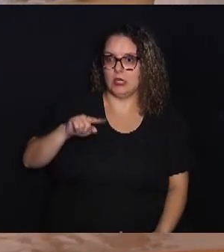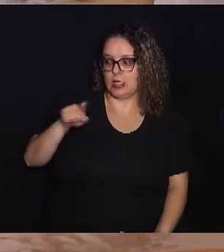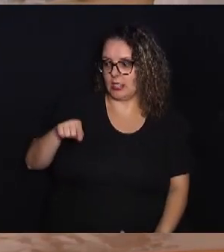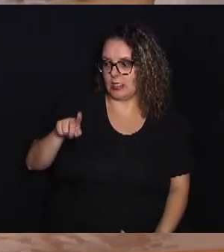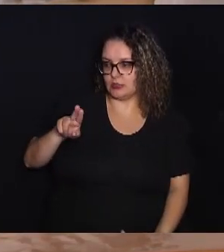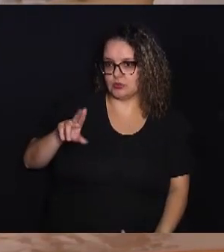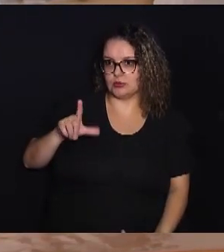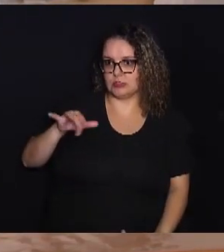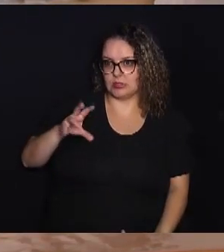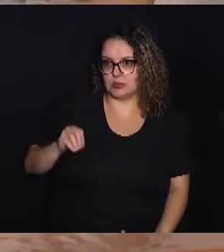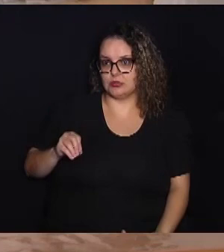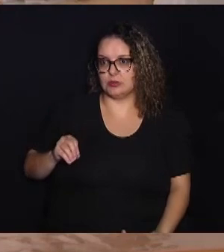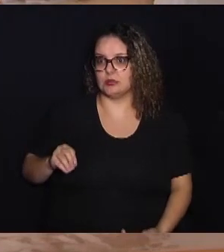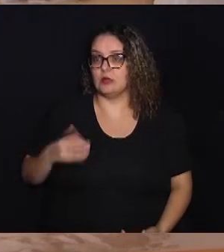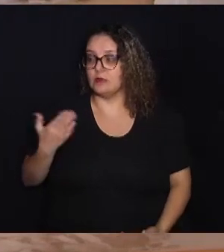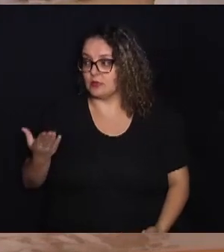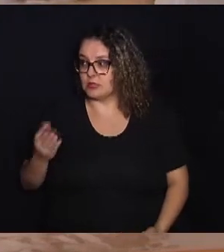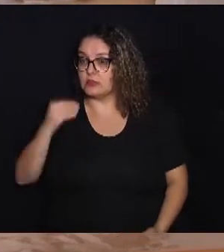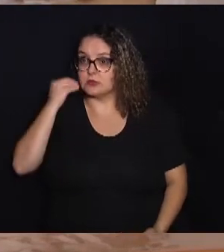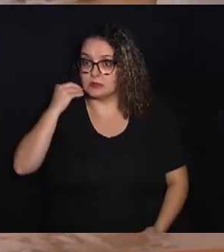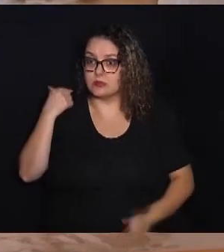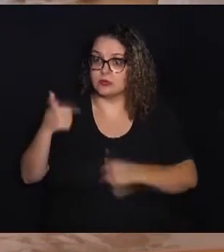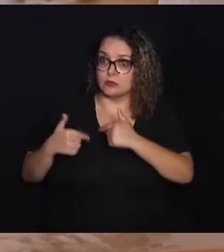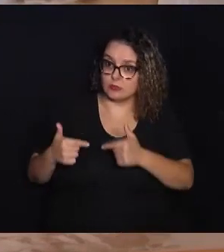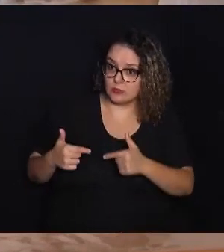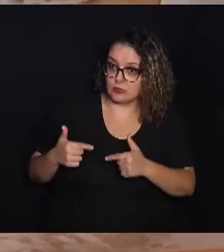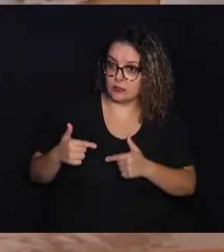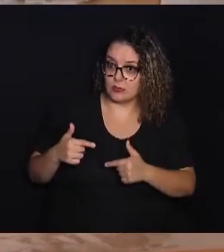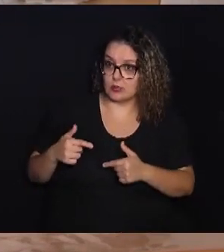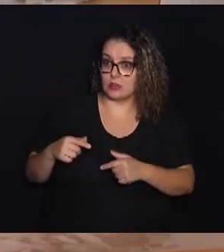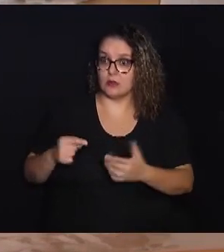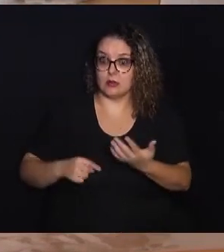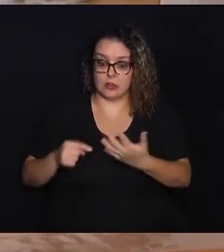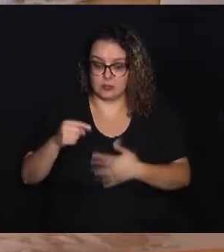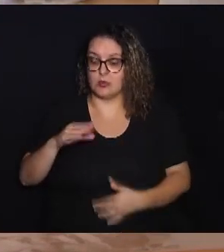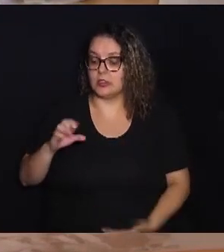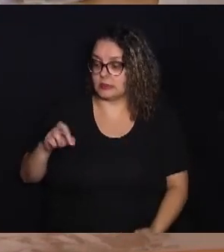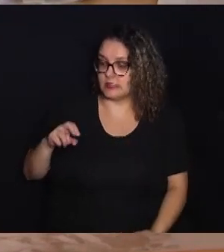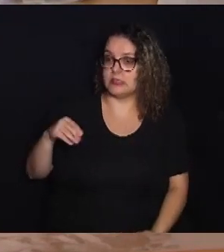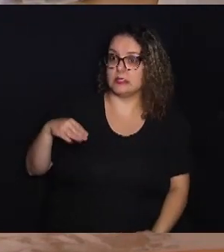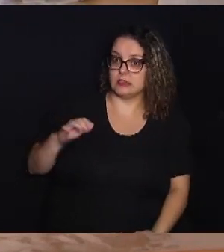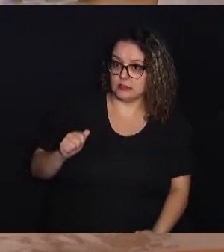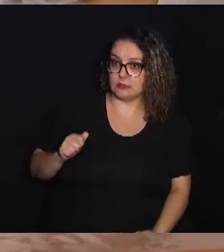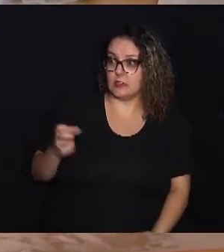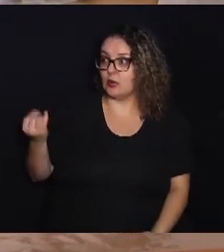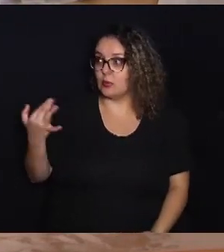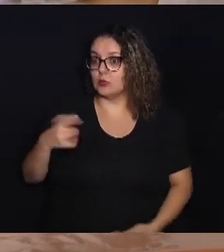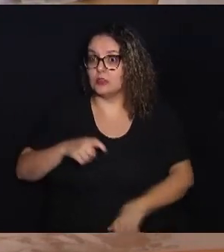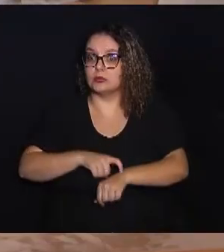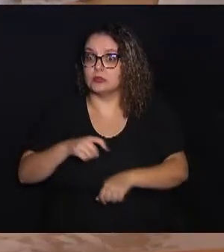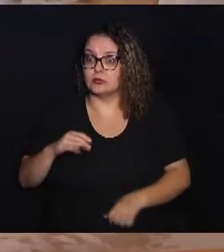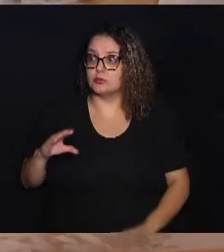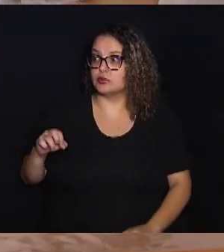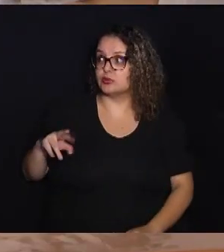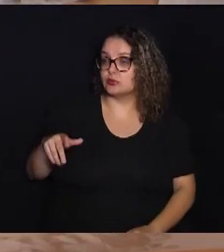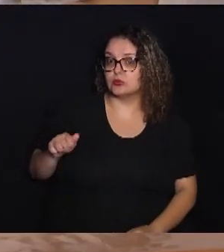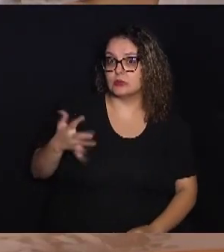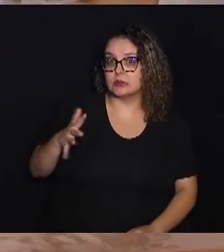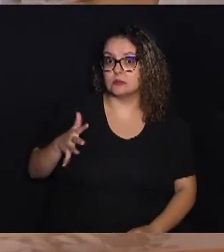Isso, para completar. Vou colocar ela aqui no azulejo, que vai pro forno. Ela